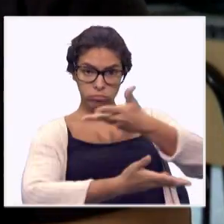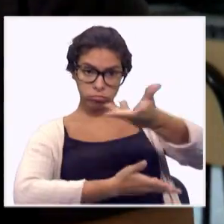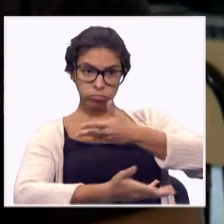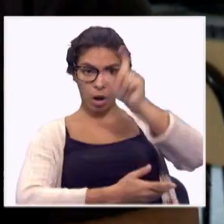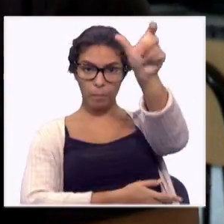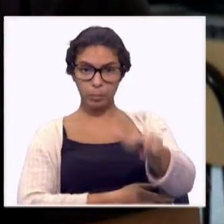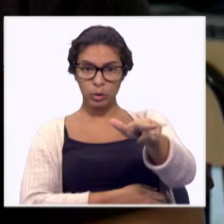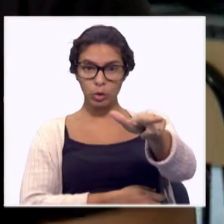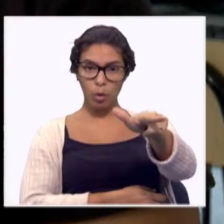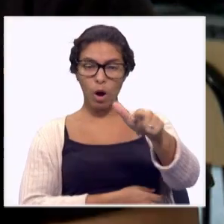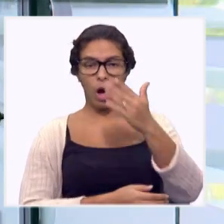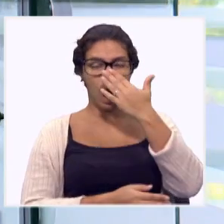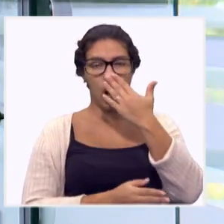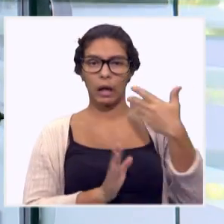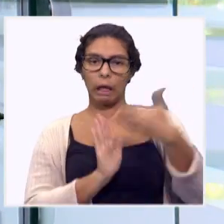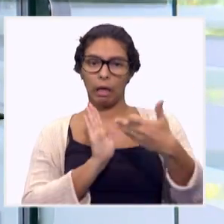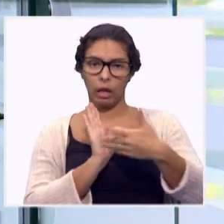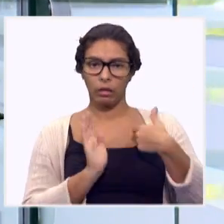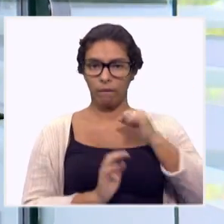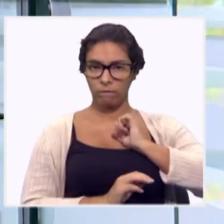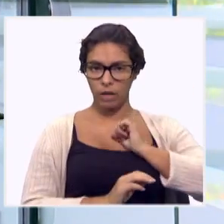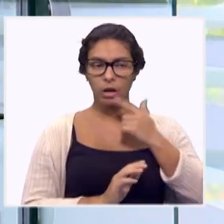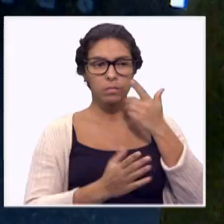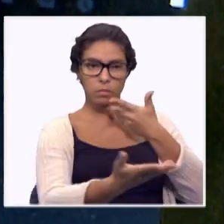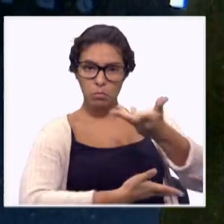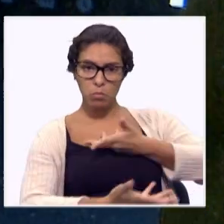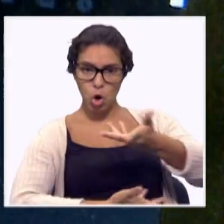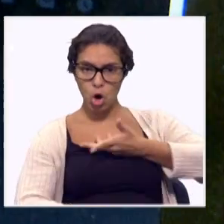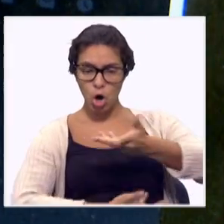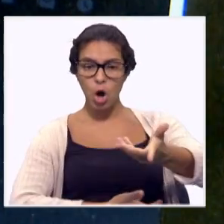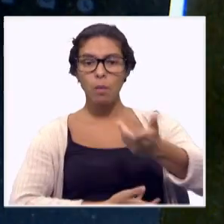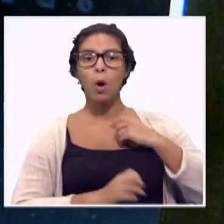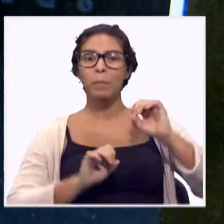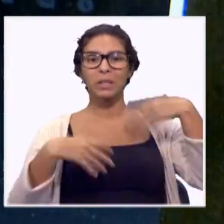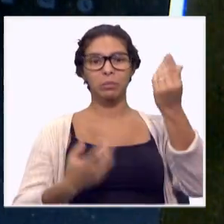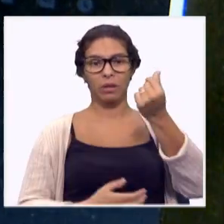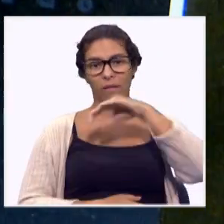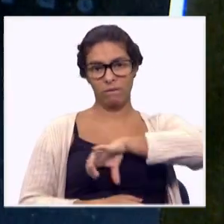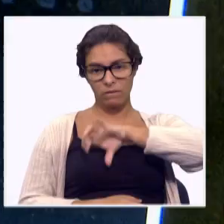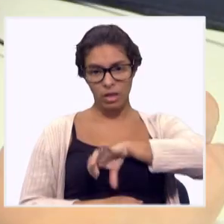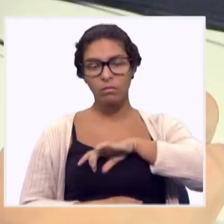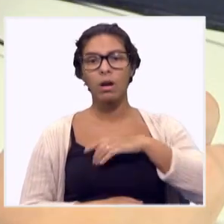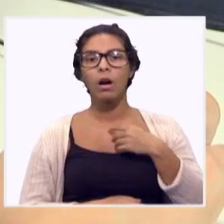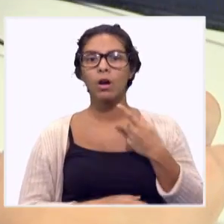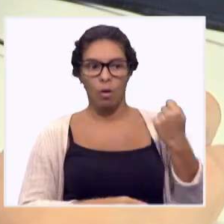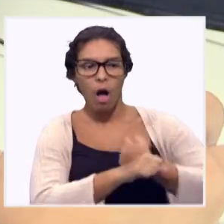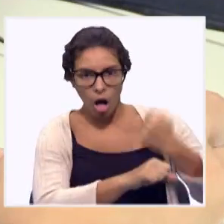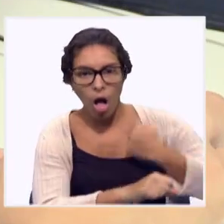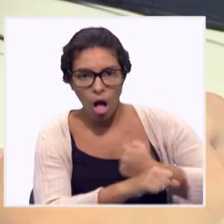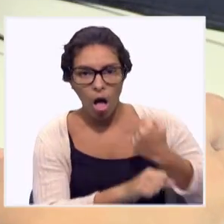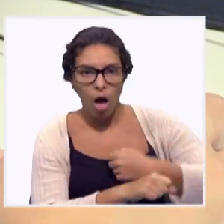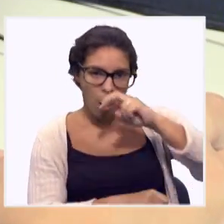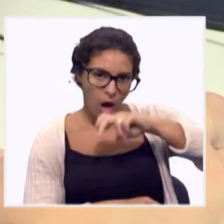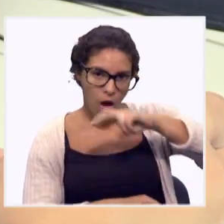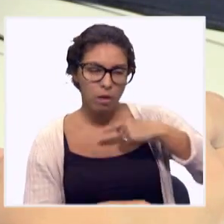com o cliente e tu consegues perceber logo as necessidades dos clientes. Os primeiros orçamentos foram sempre muito maus para mim, no sentido que eu trabalhava